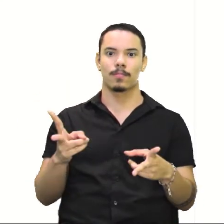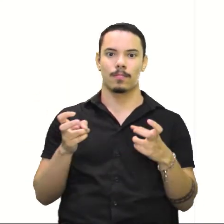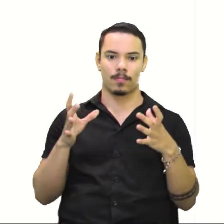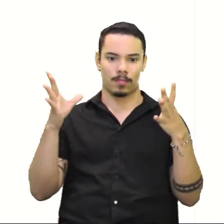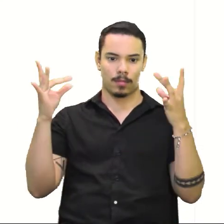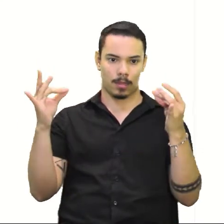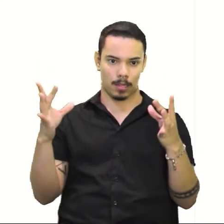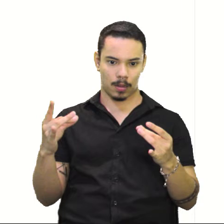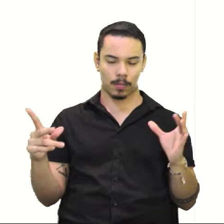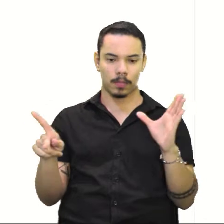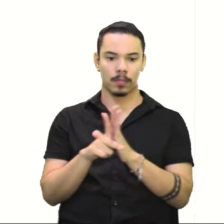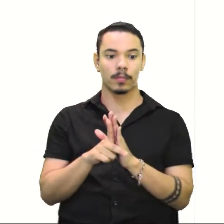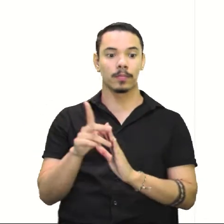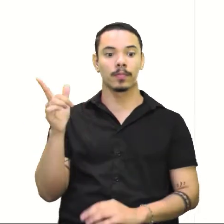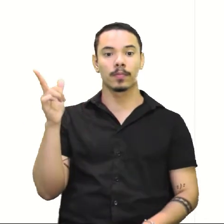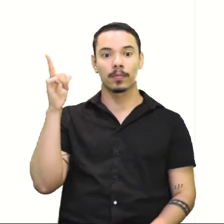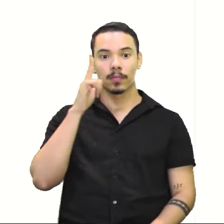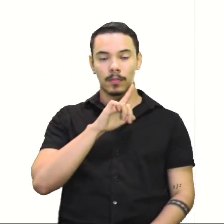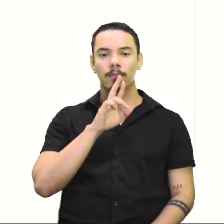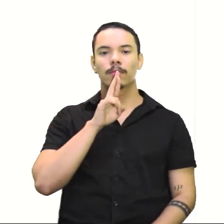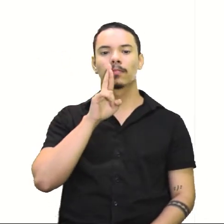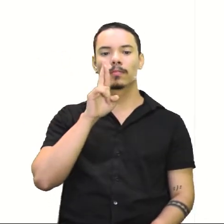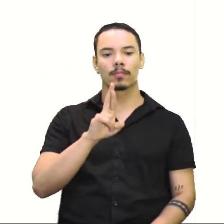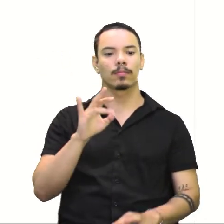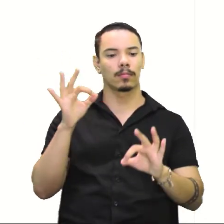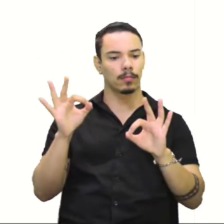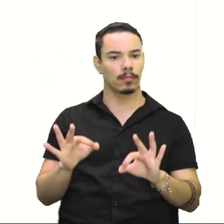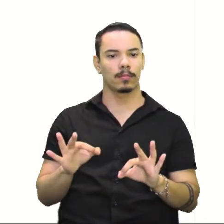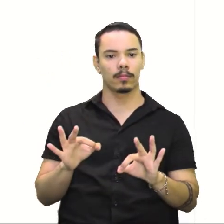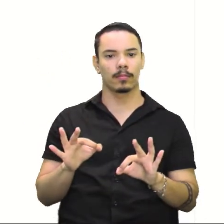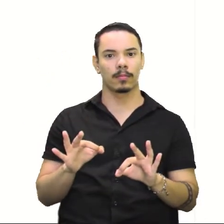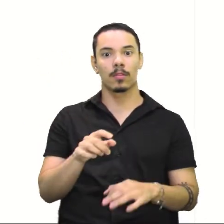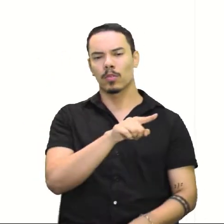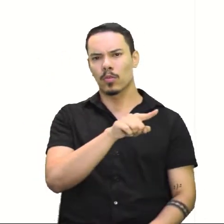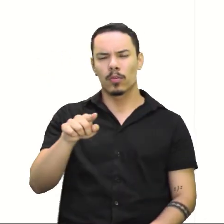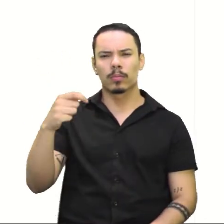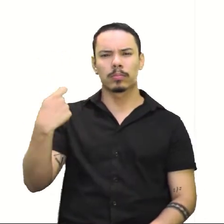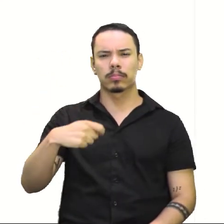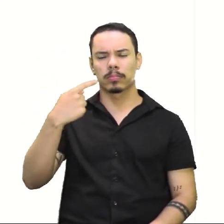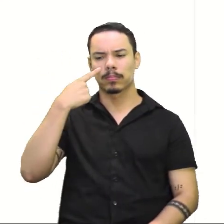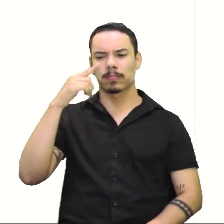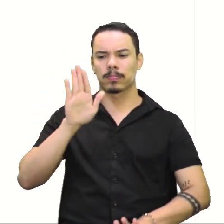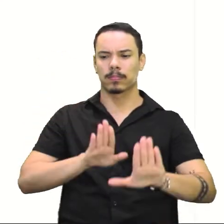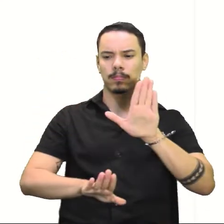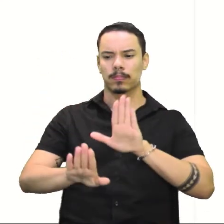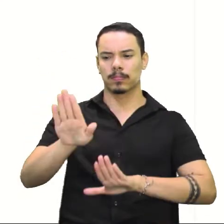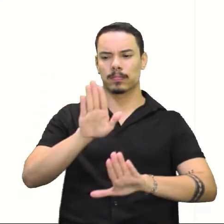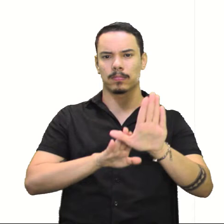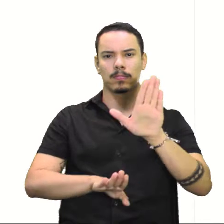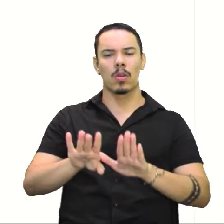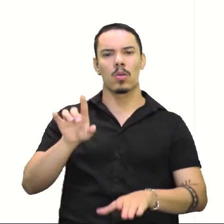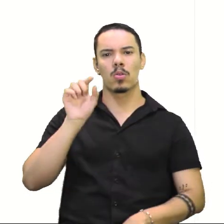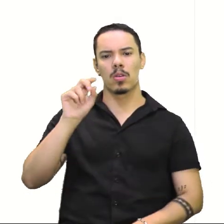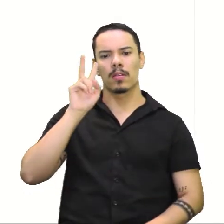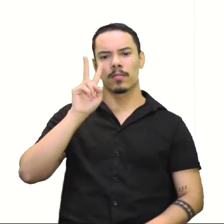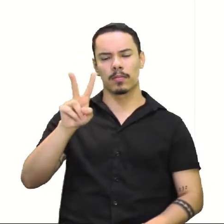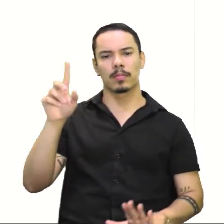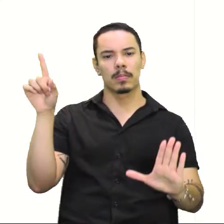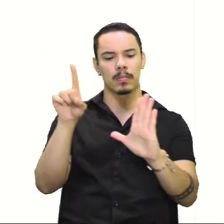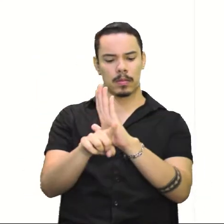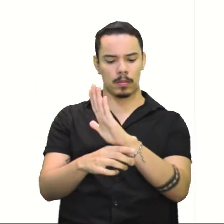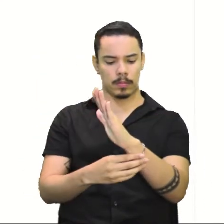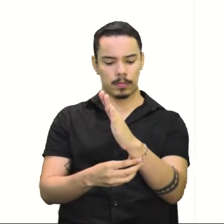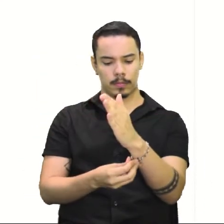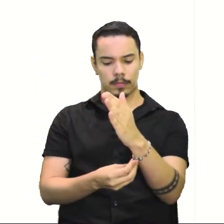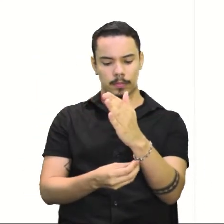para A, 3 para B, respectivamente. Vocês é têm essa a que resposta. ter cuidado ao olhar para a questão e pensar